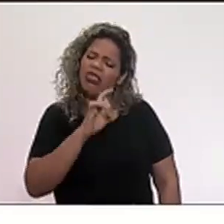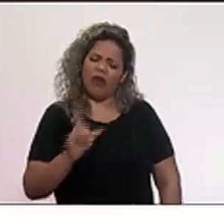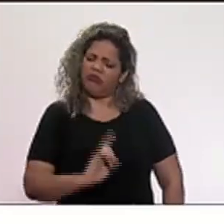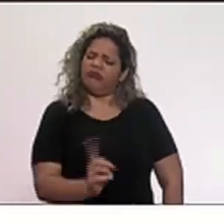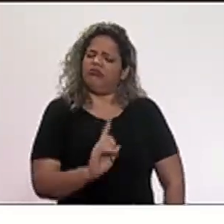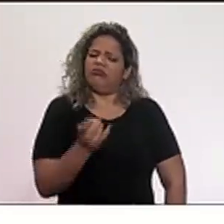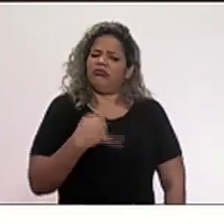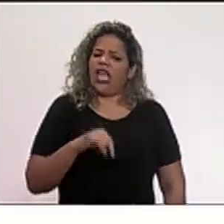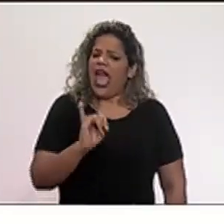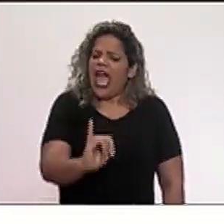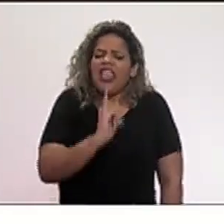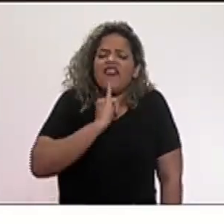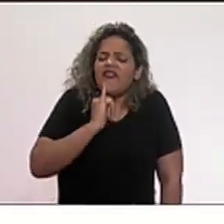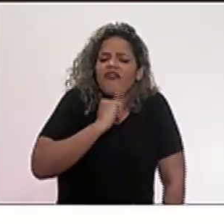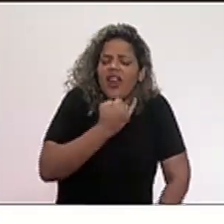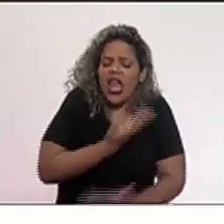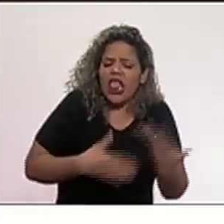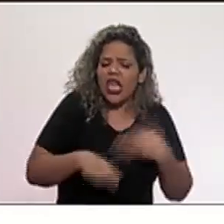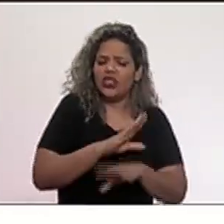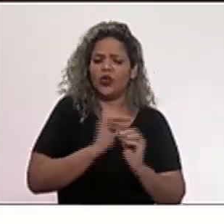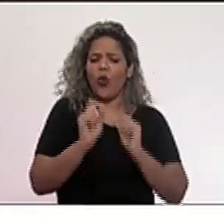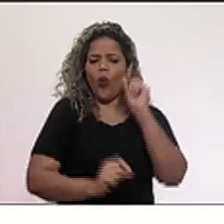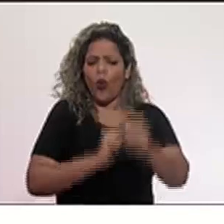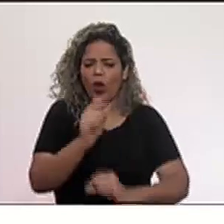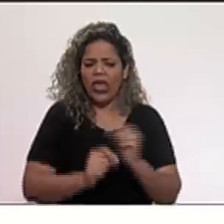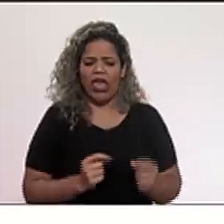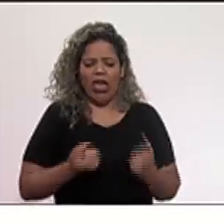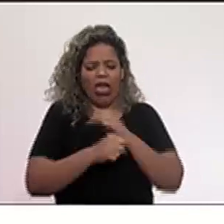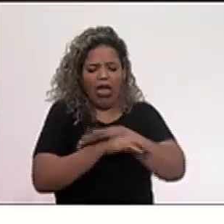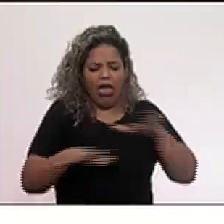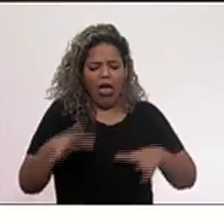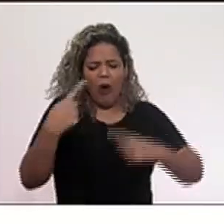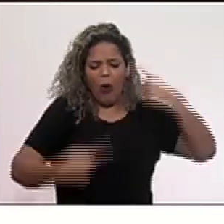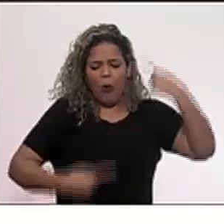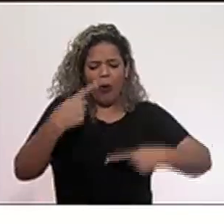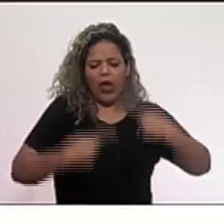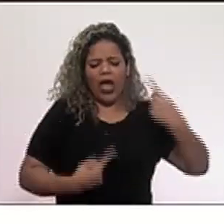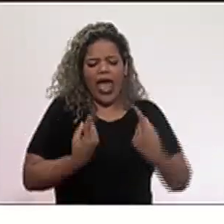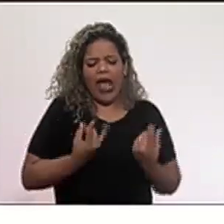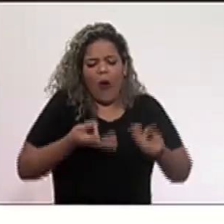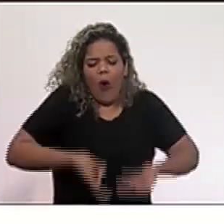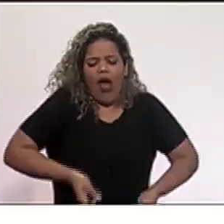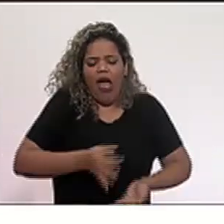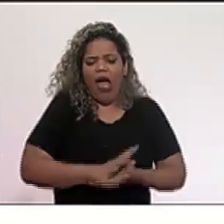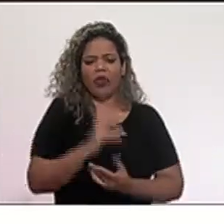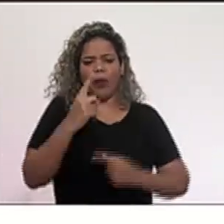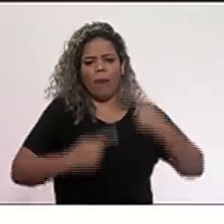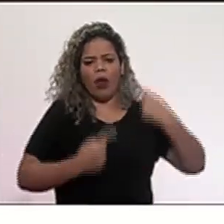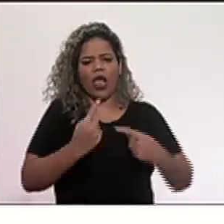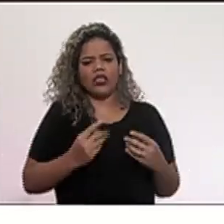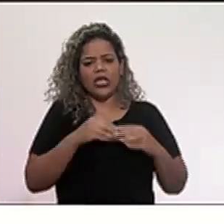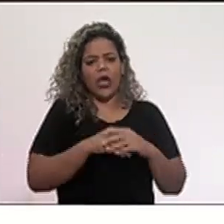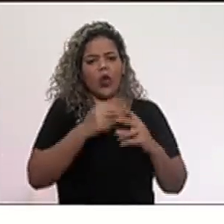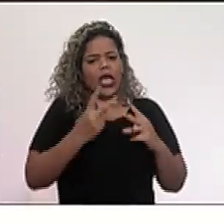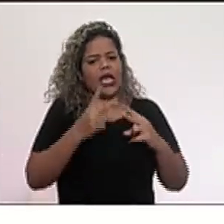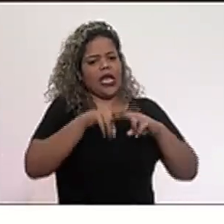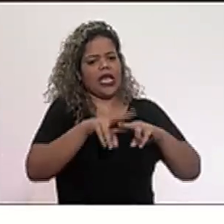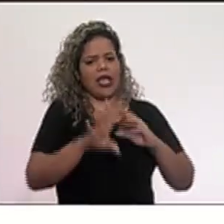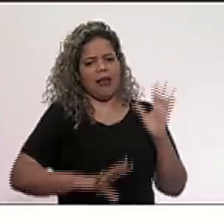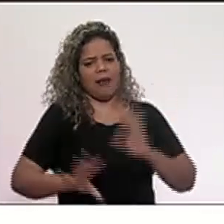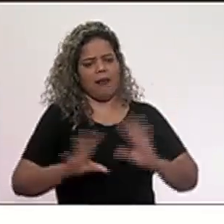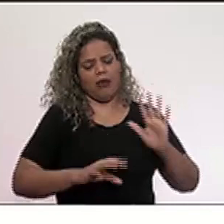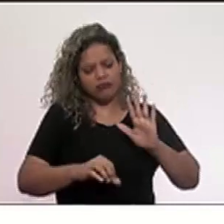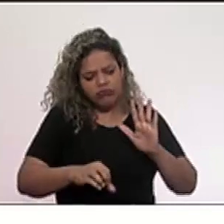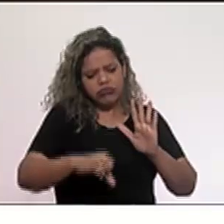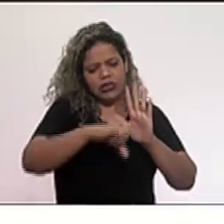essa infelicidade que foi a contaminação do politicamente correto na política criminal no Rio de Janeiro e